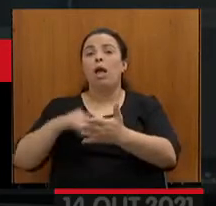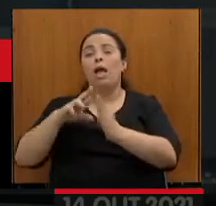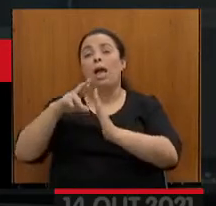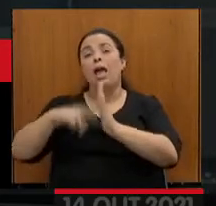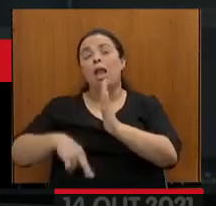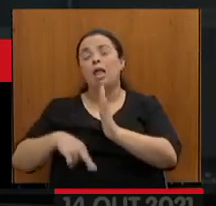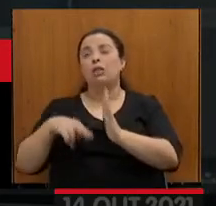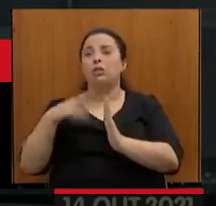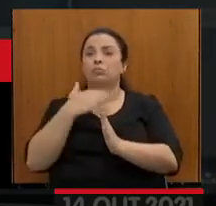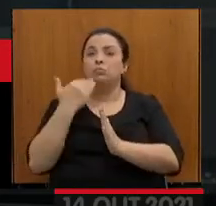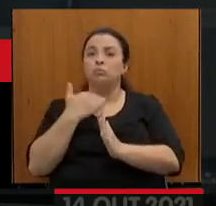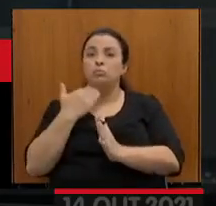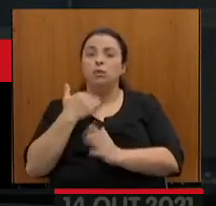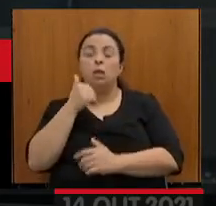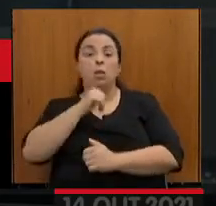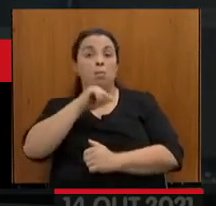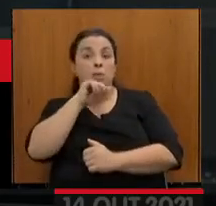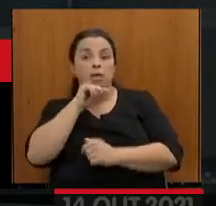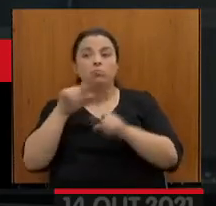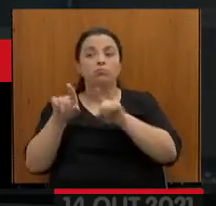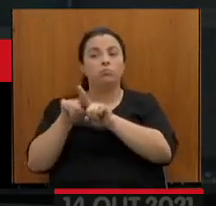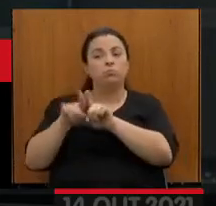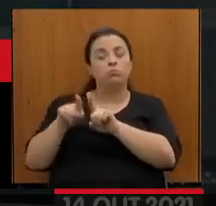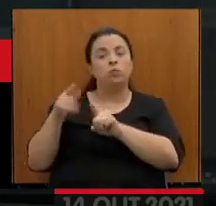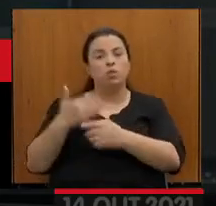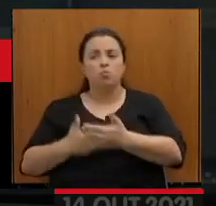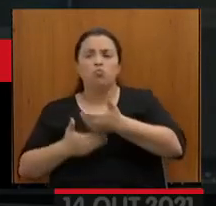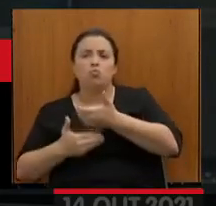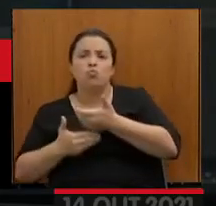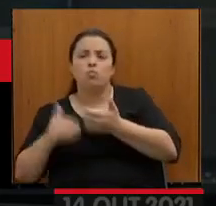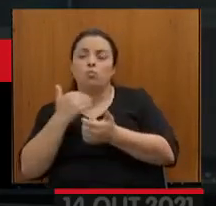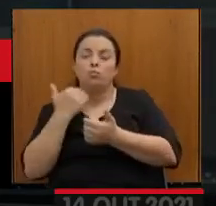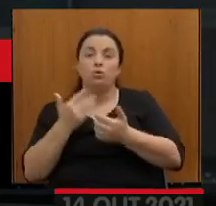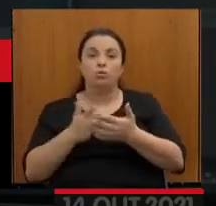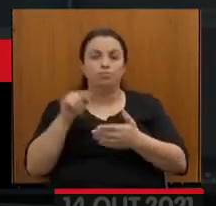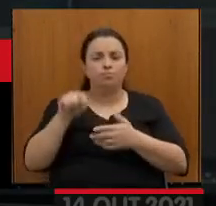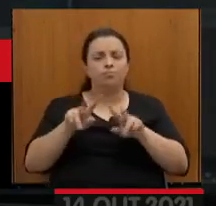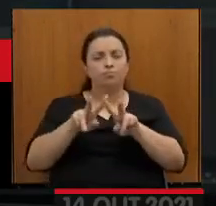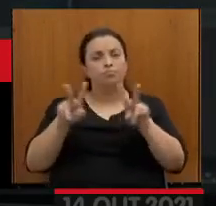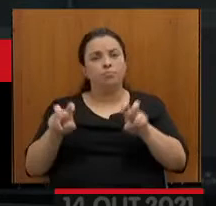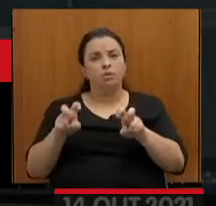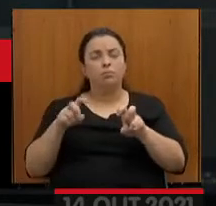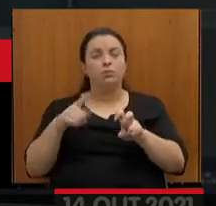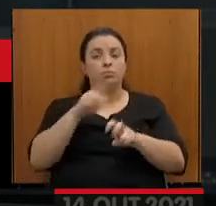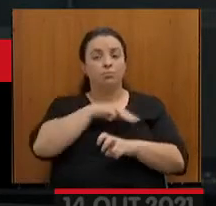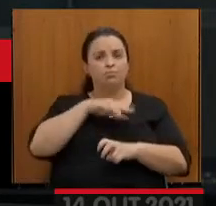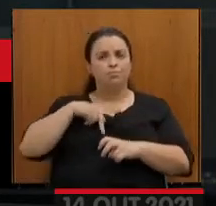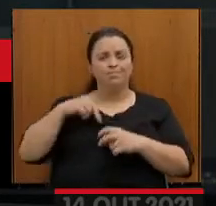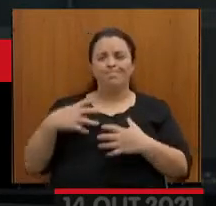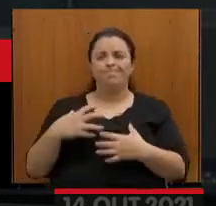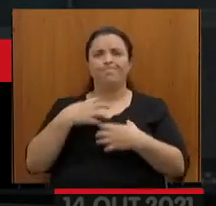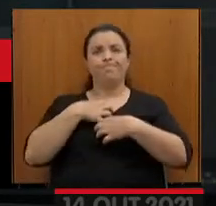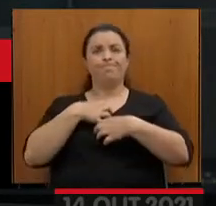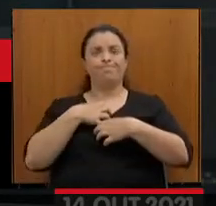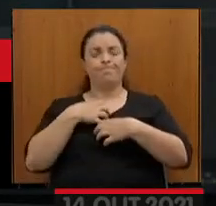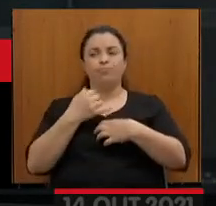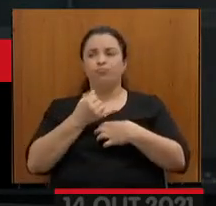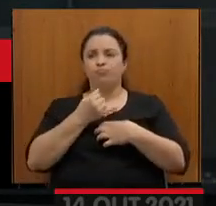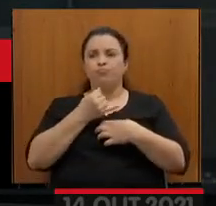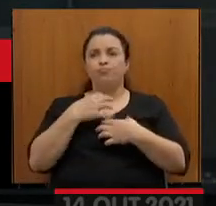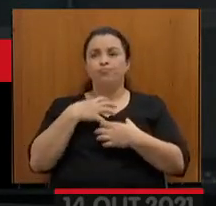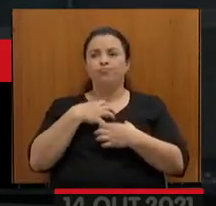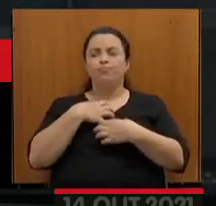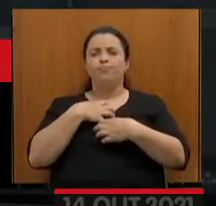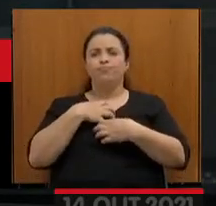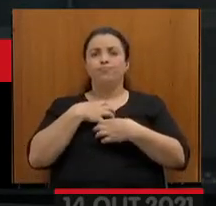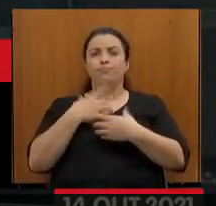mortalidade infantil. E foi um tema que sensibilizou muito o Ministério Público. Primeiro pelo conteúdo,